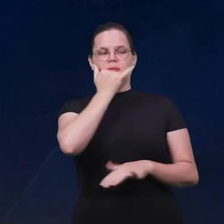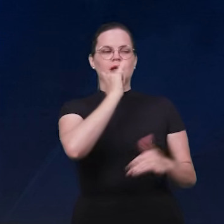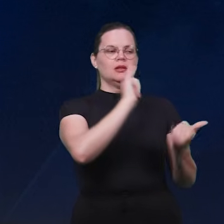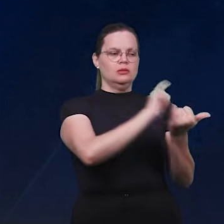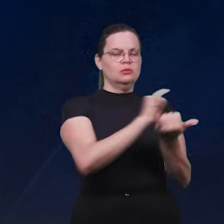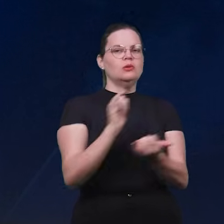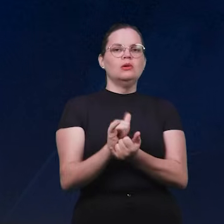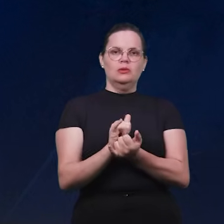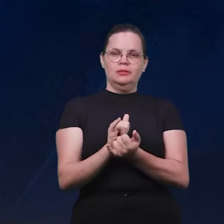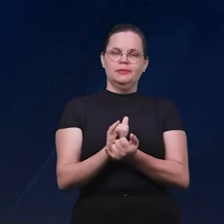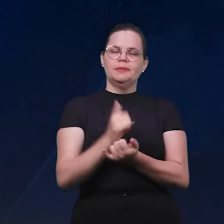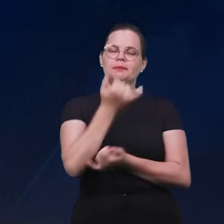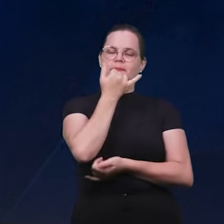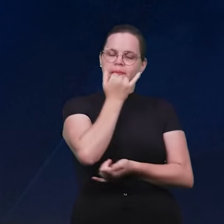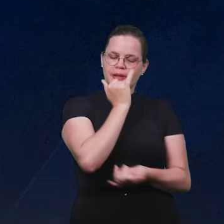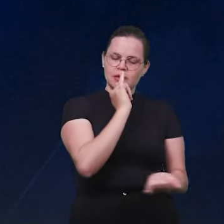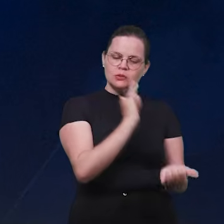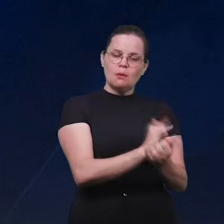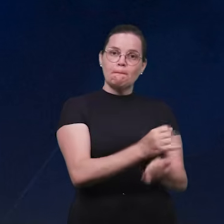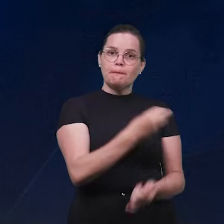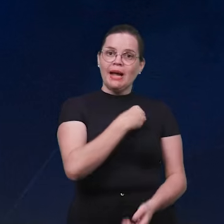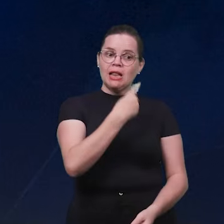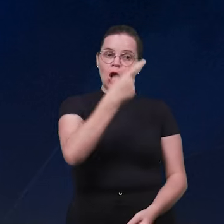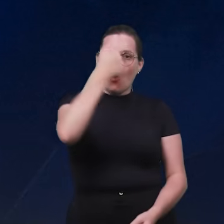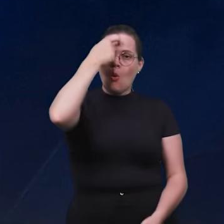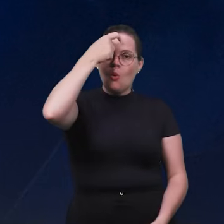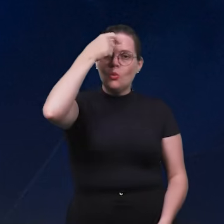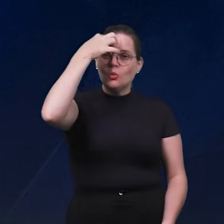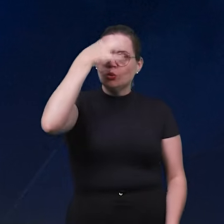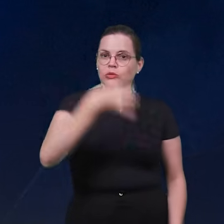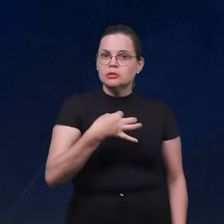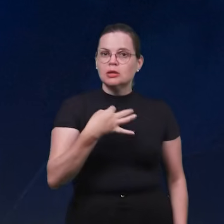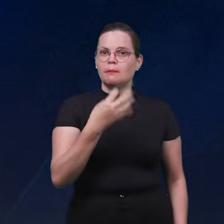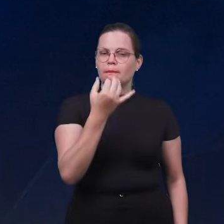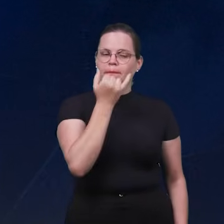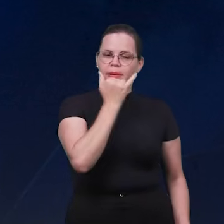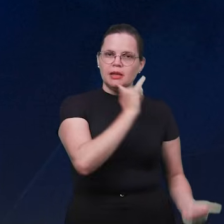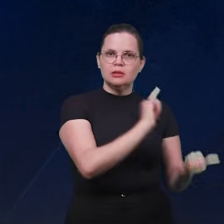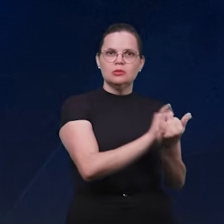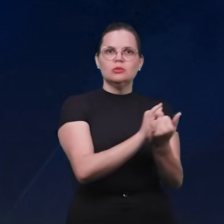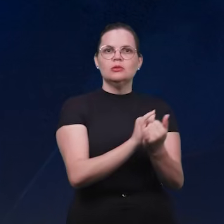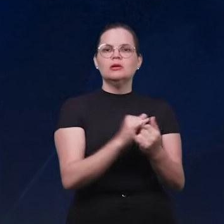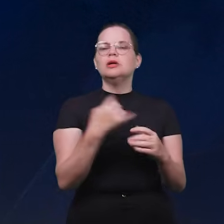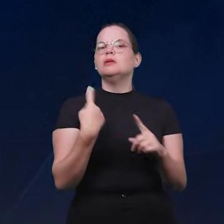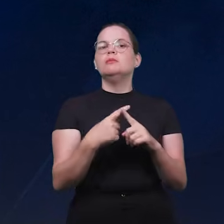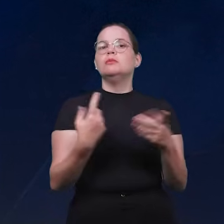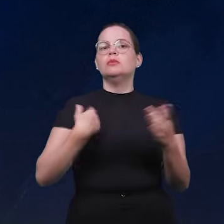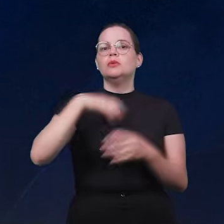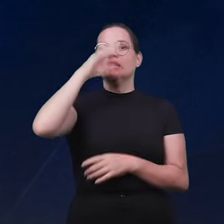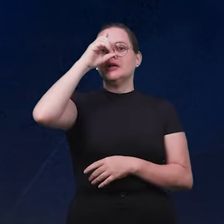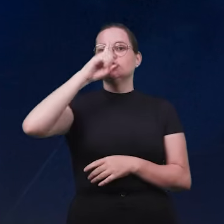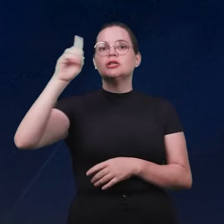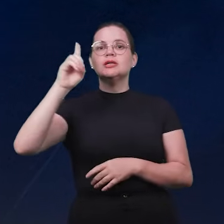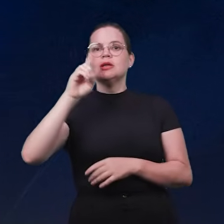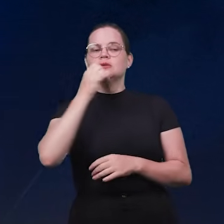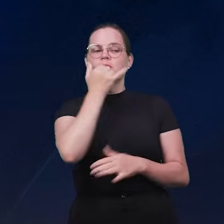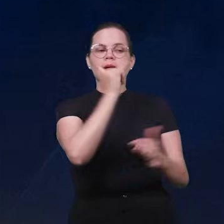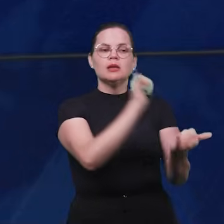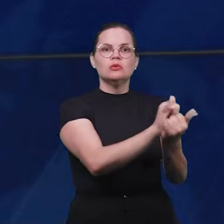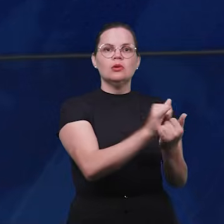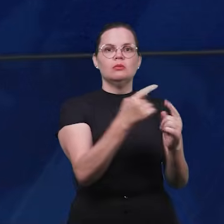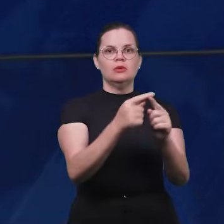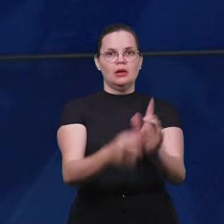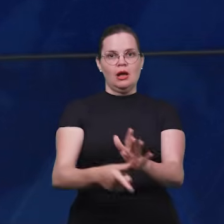deles, perdoou a transgressão deles, e Deus fez isso por causa da intercessão de